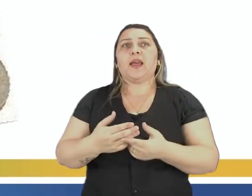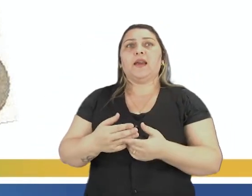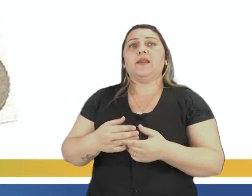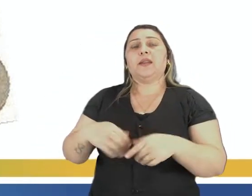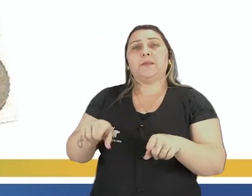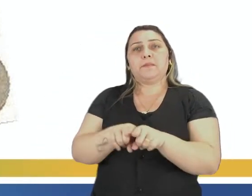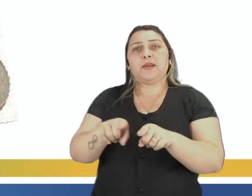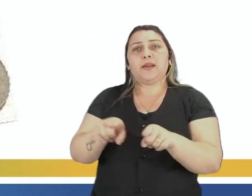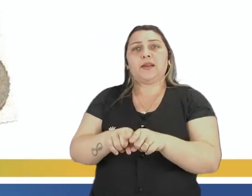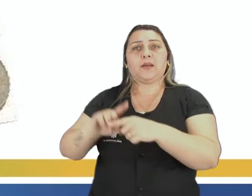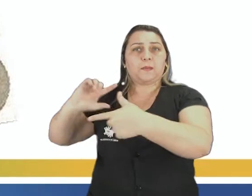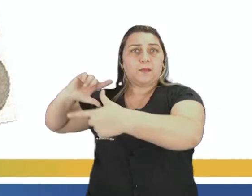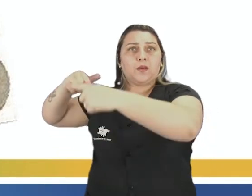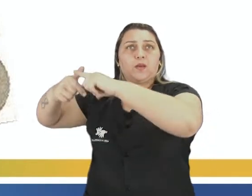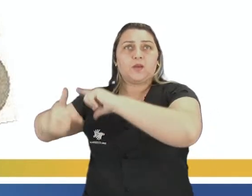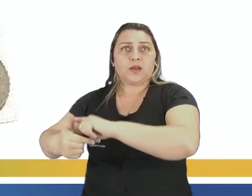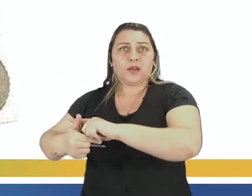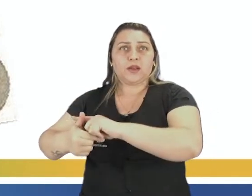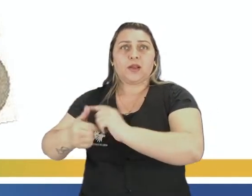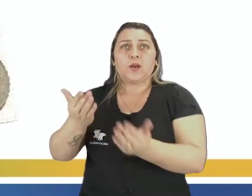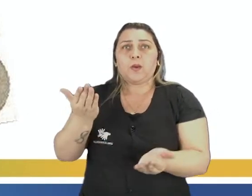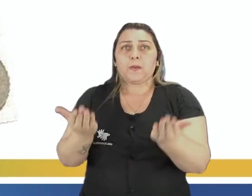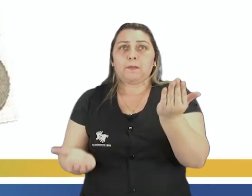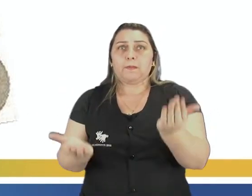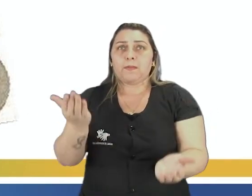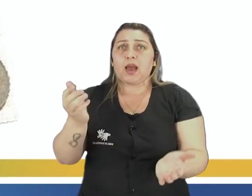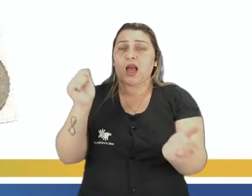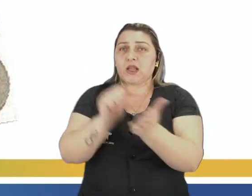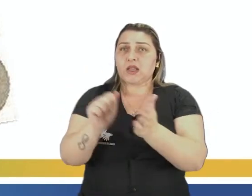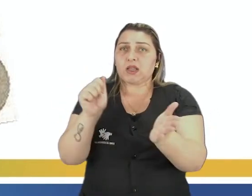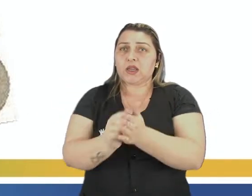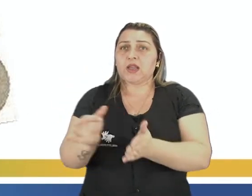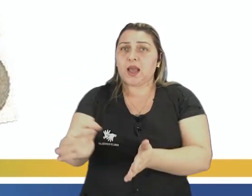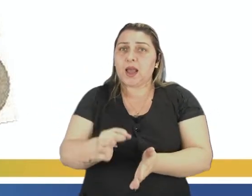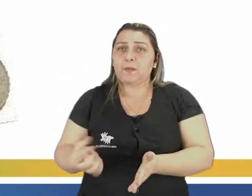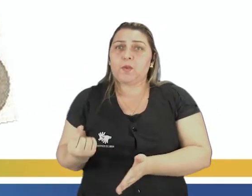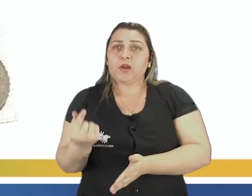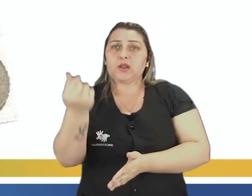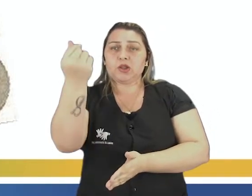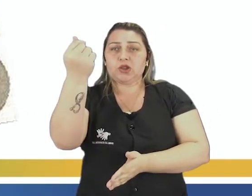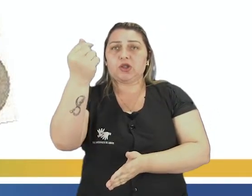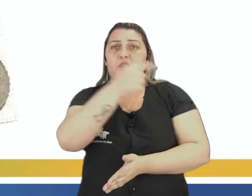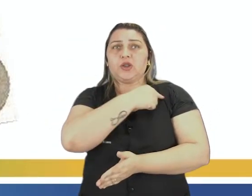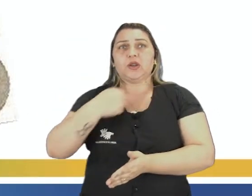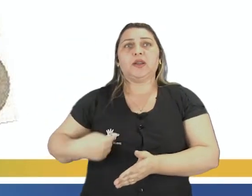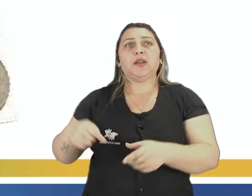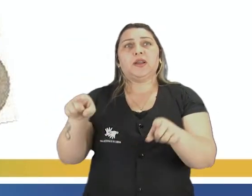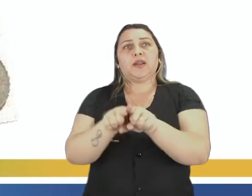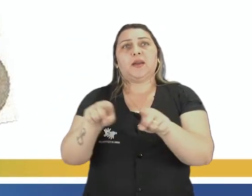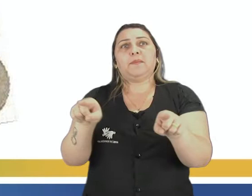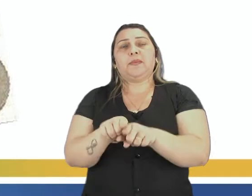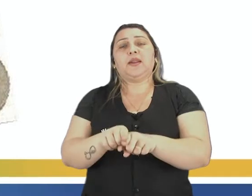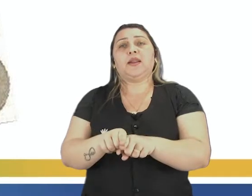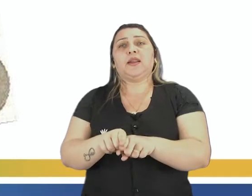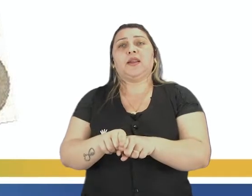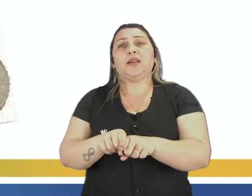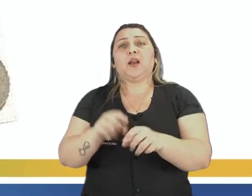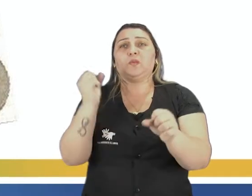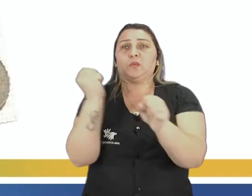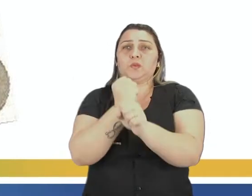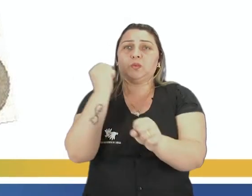Ele vai padronizar os pesos e a medida, a escrita e a moeda chinesa, e também ele vai fazer